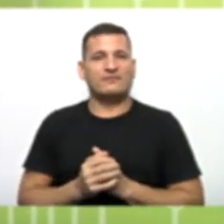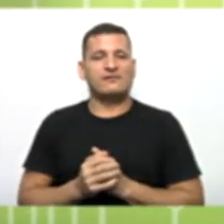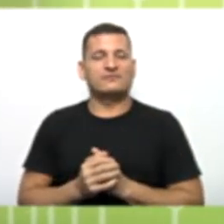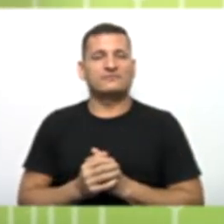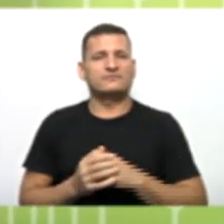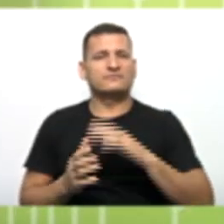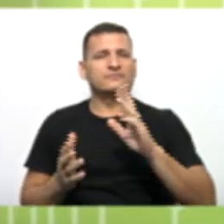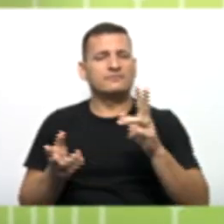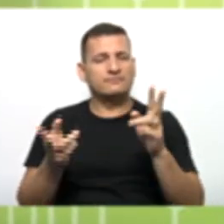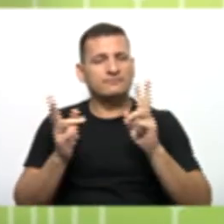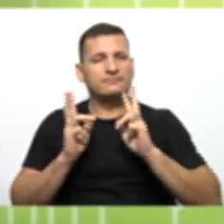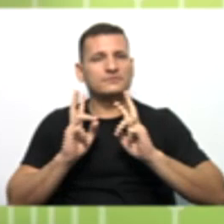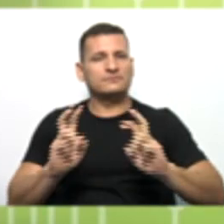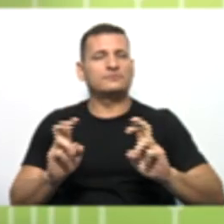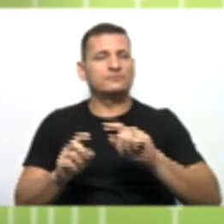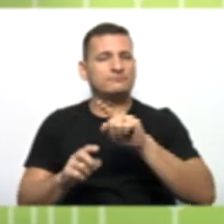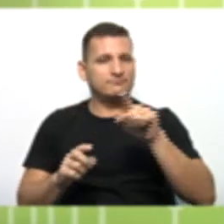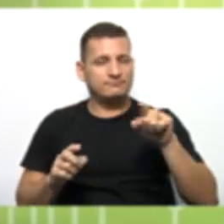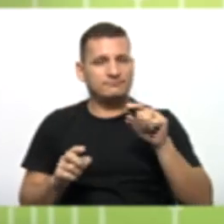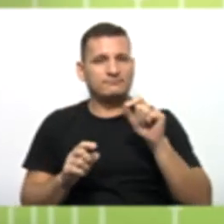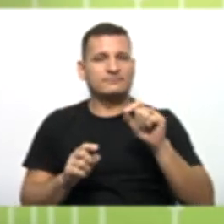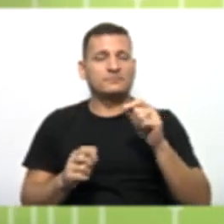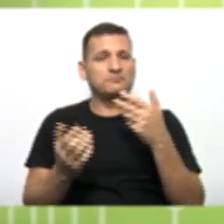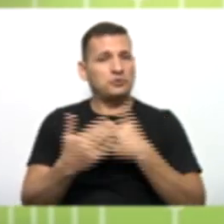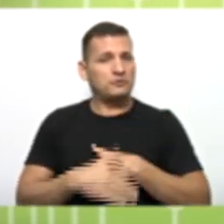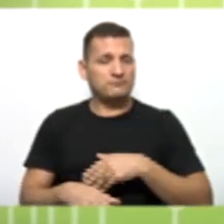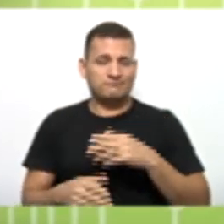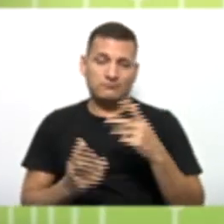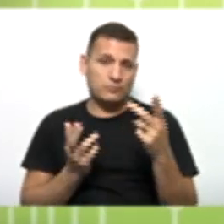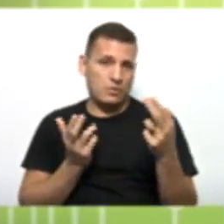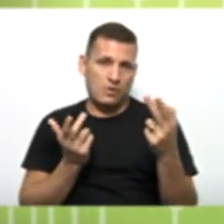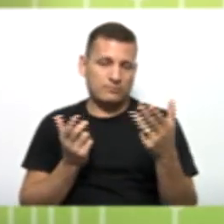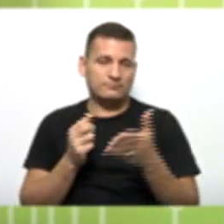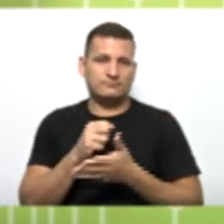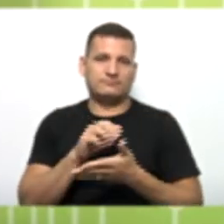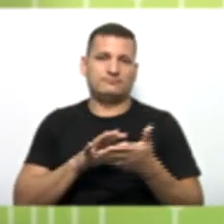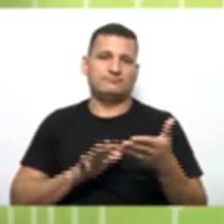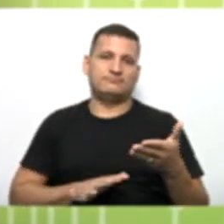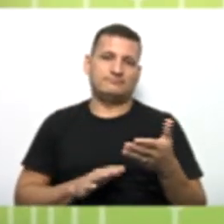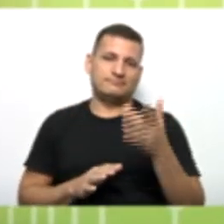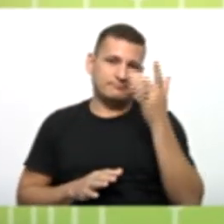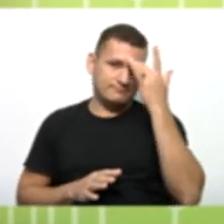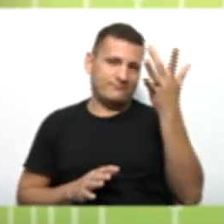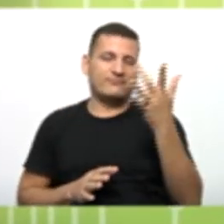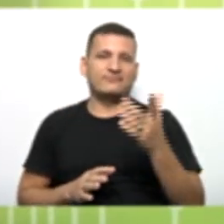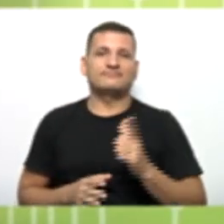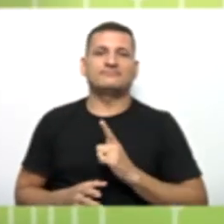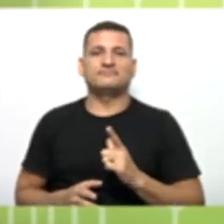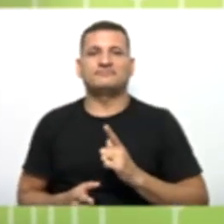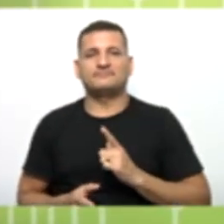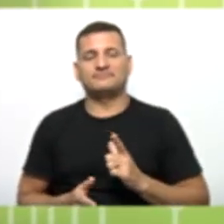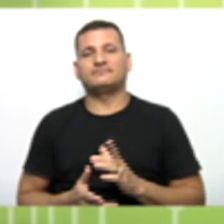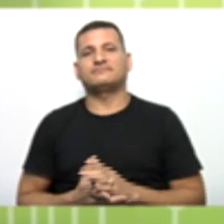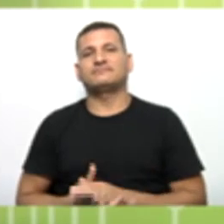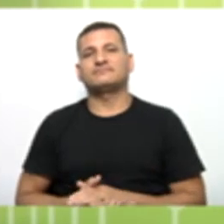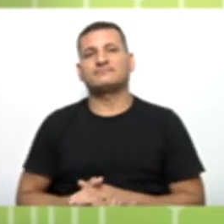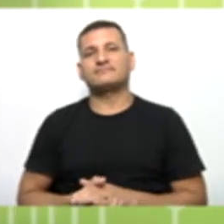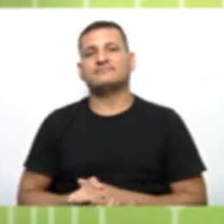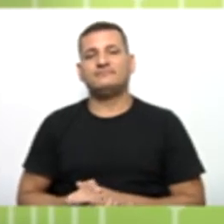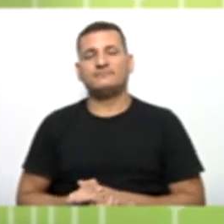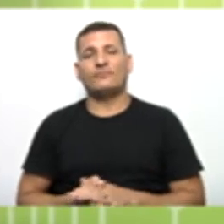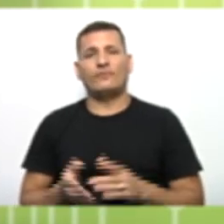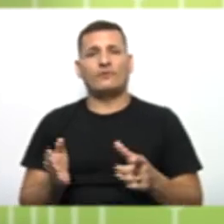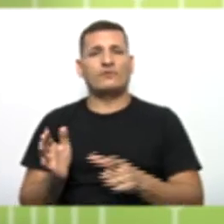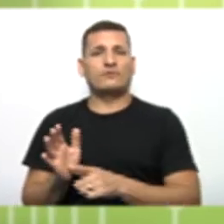a perceber que a prova de vocês é nesse nível, então vai ser muito fácil, né? Então, assim, gente, ó, antes da